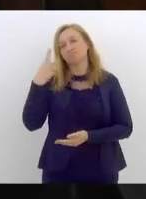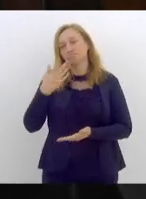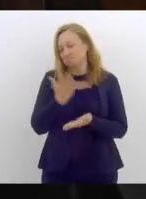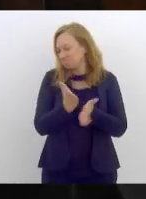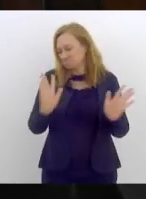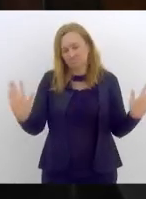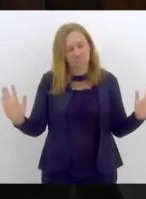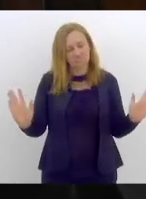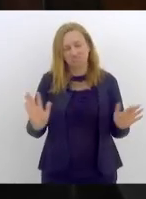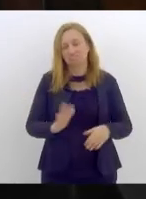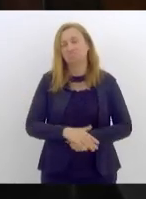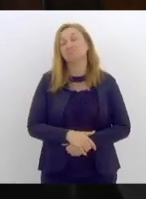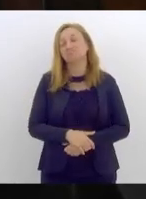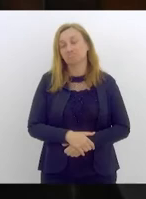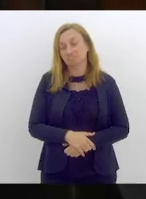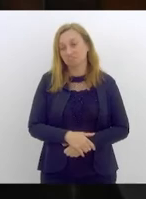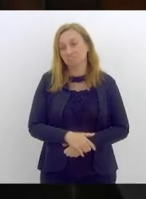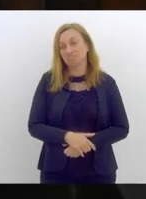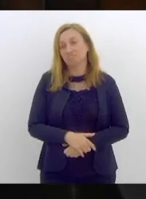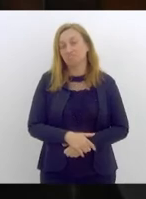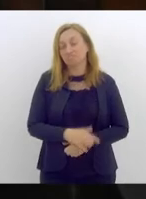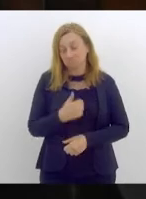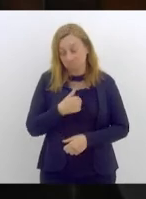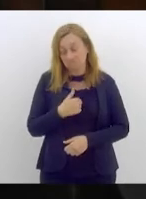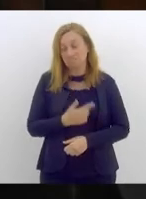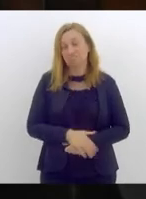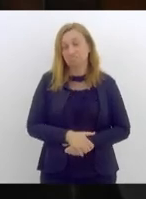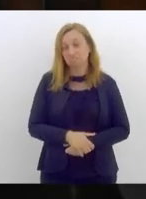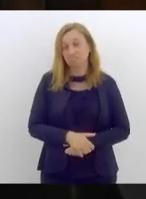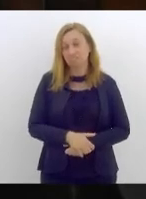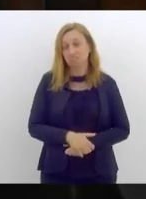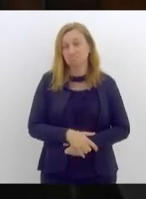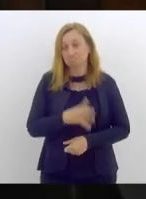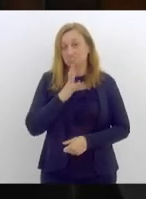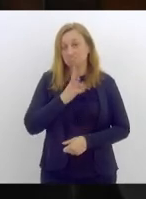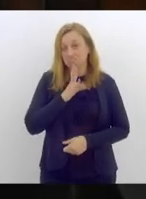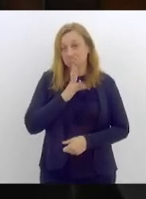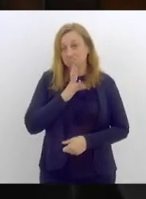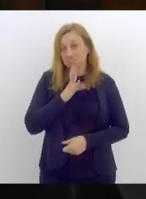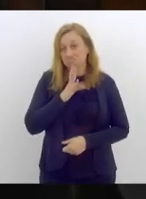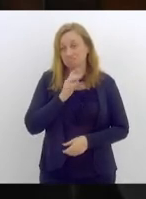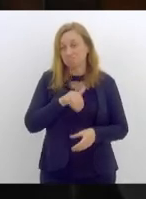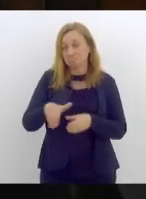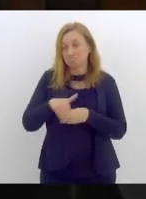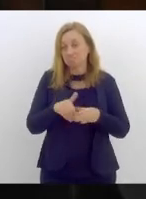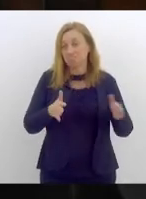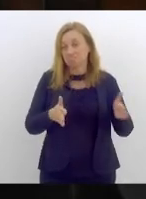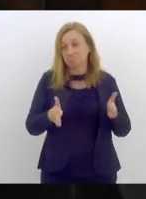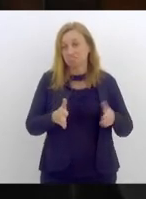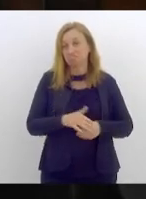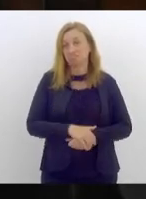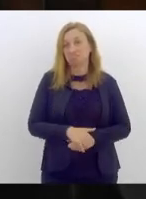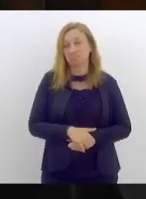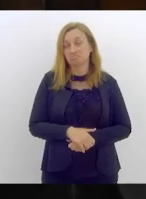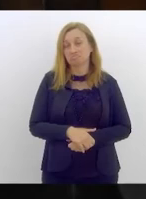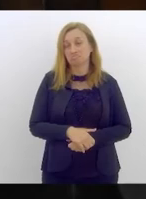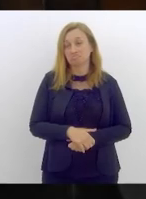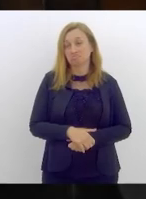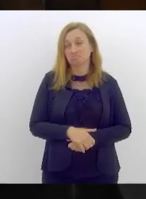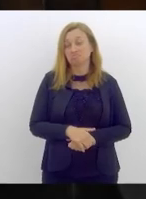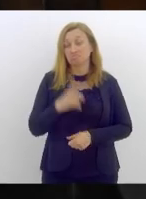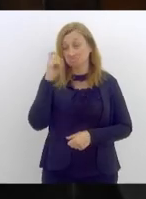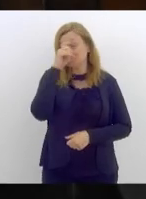acabado eu quero que reconhecer que Considero a eleição esta lição